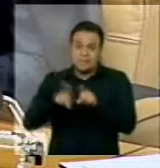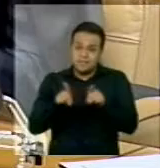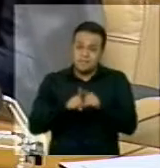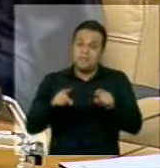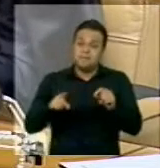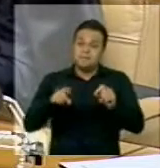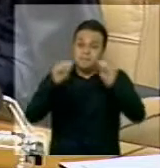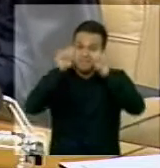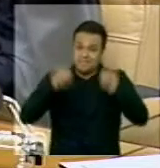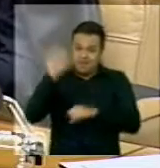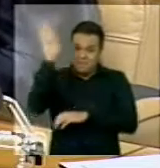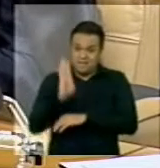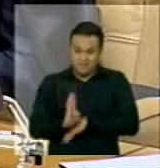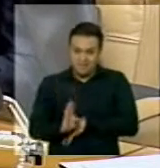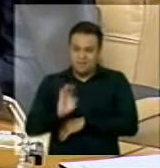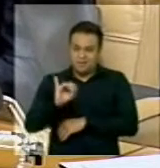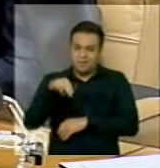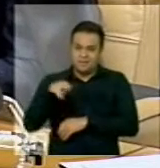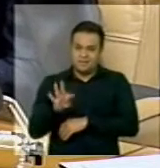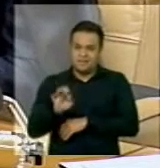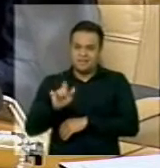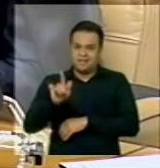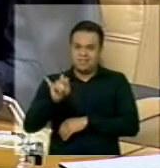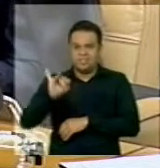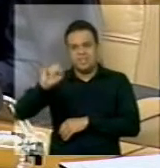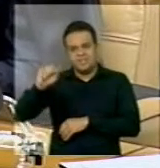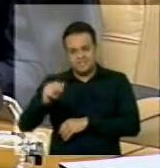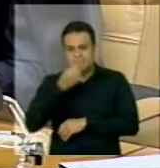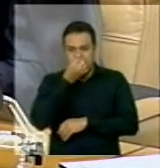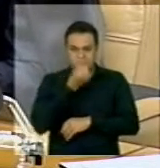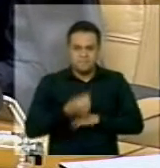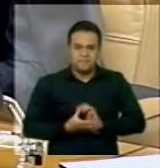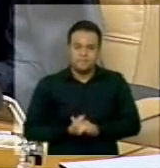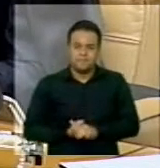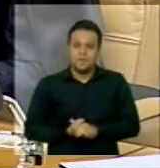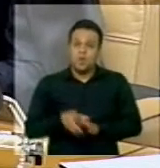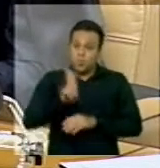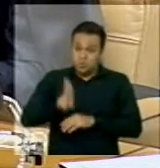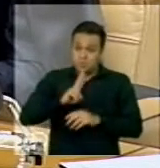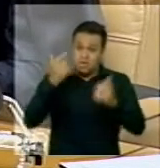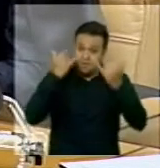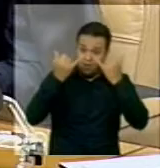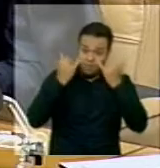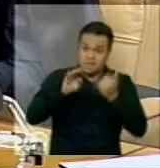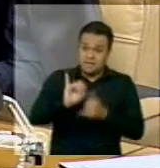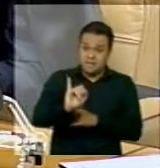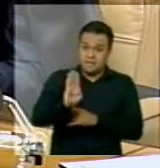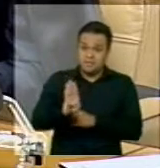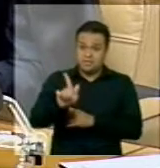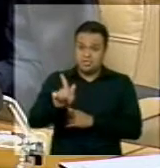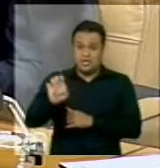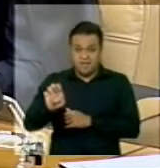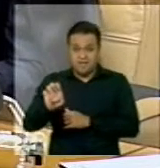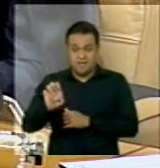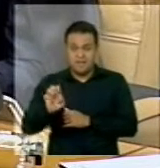Inteligência. Vale dizer, utilizadas então informações do IBGE relativas ao censo